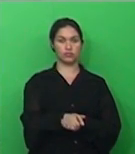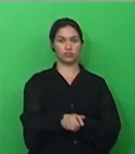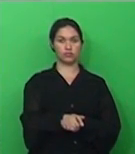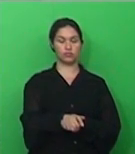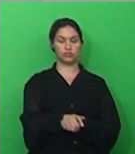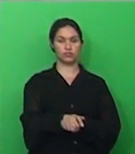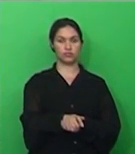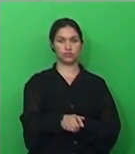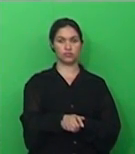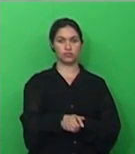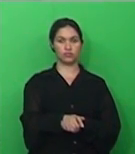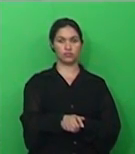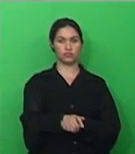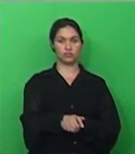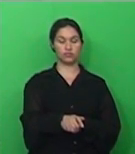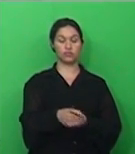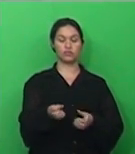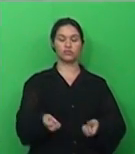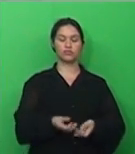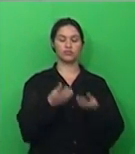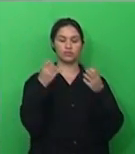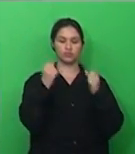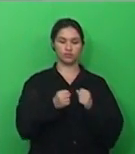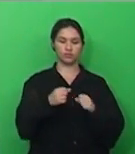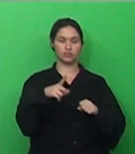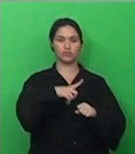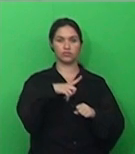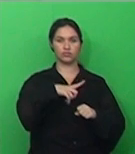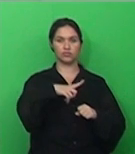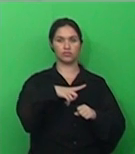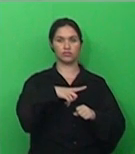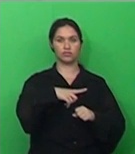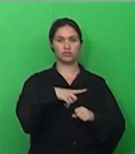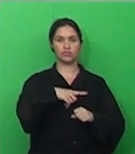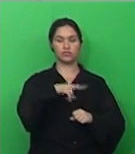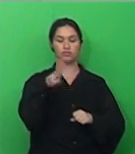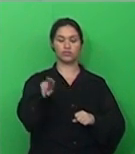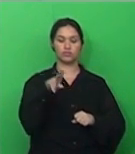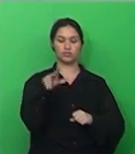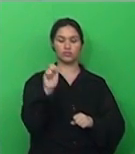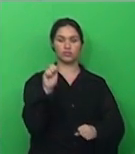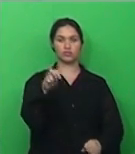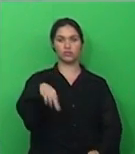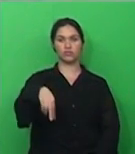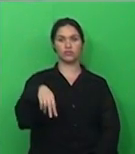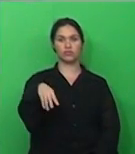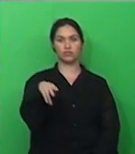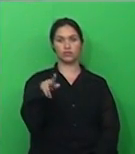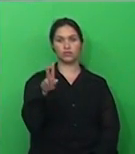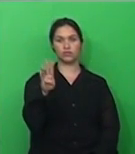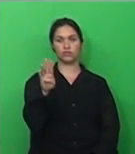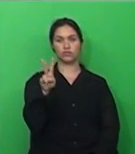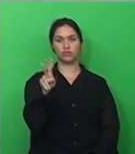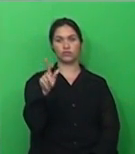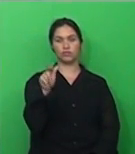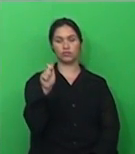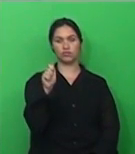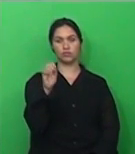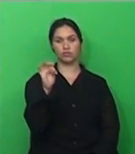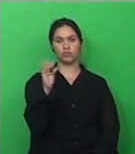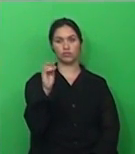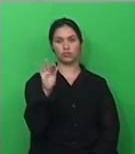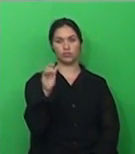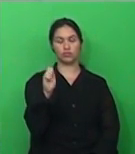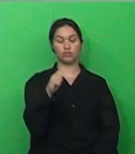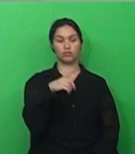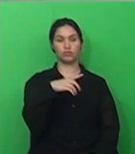tornar possível a continuidade do funcionamento do ambulatório de feridas. Isso é motivo de alegria. Nós temos que enaltecer.